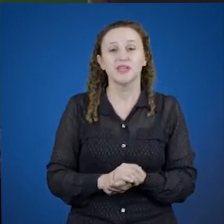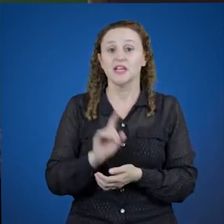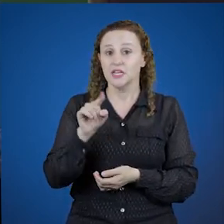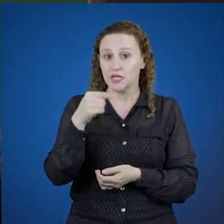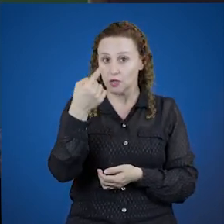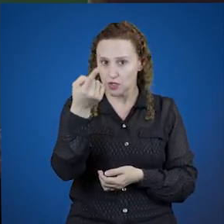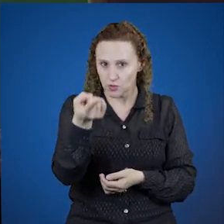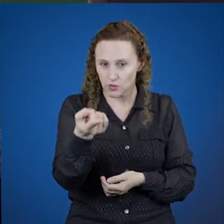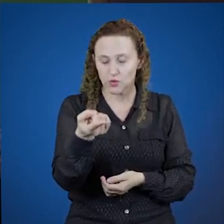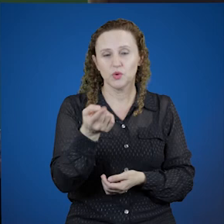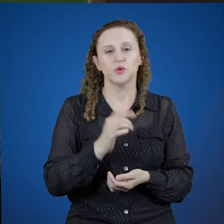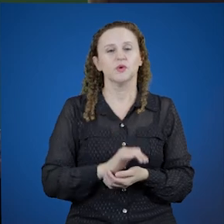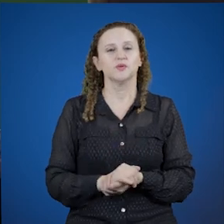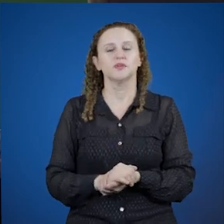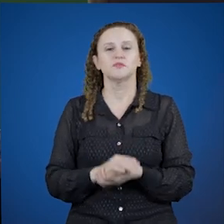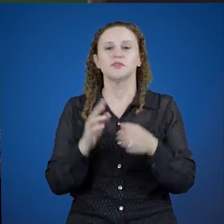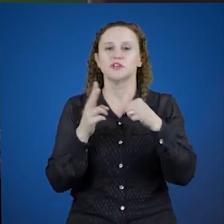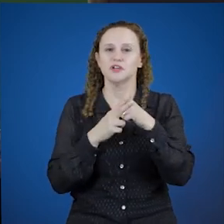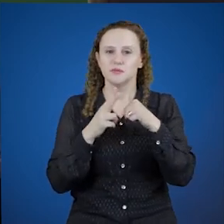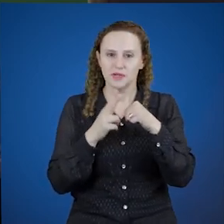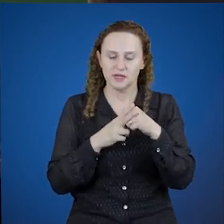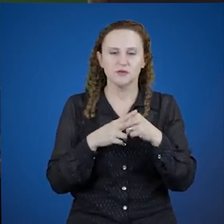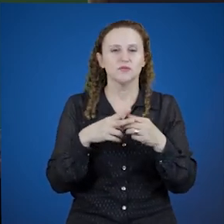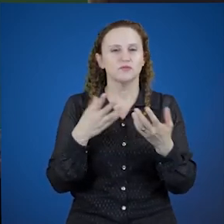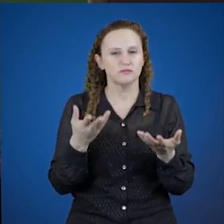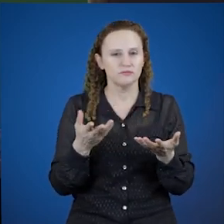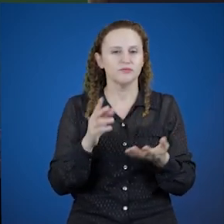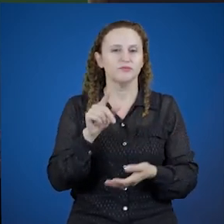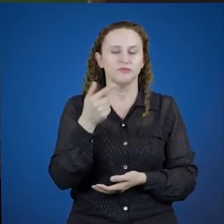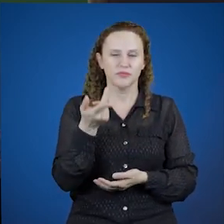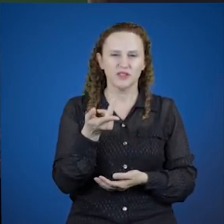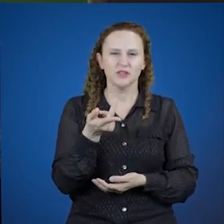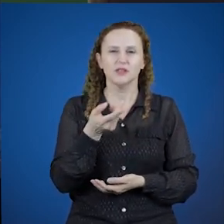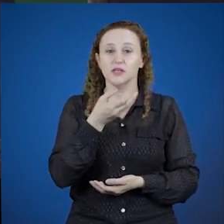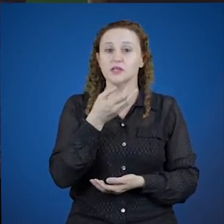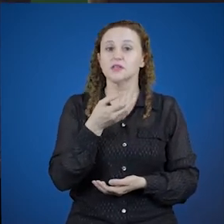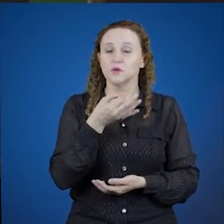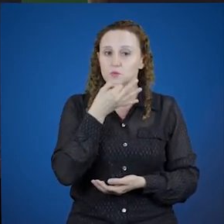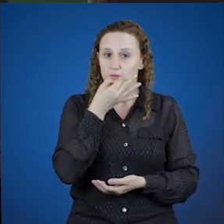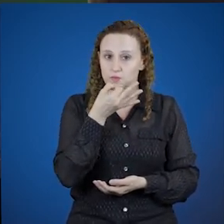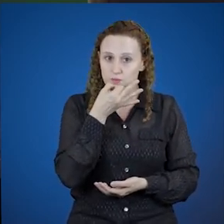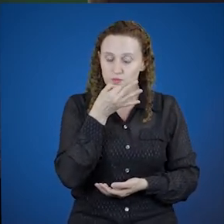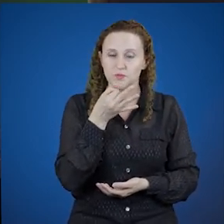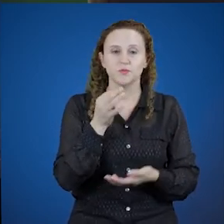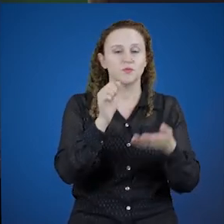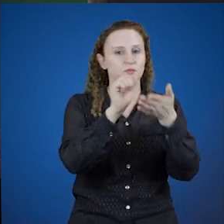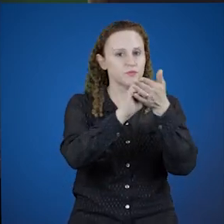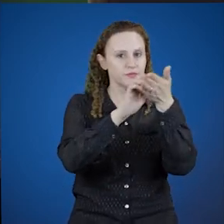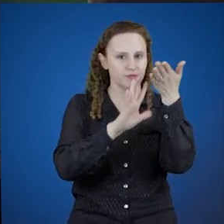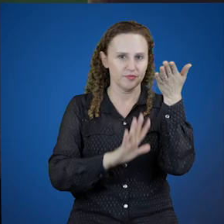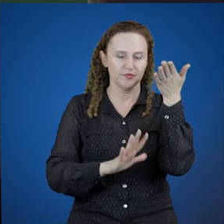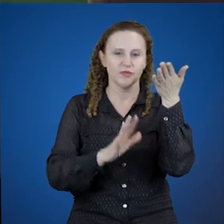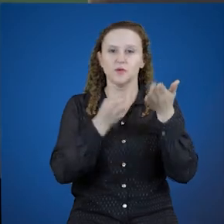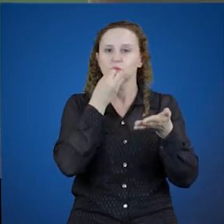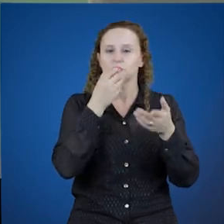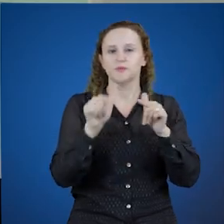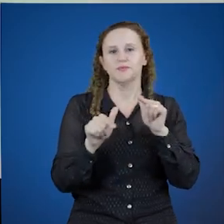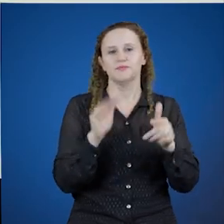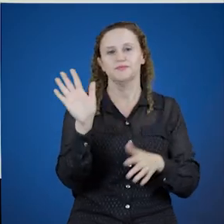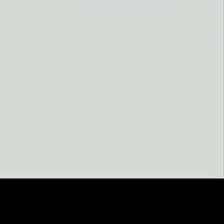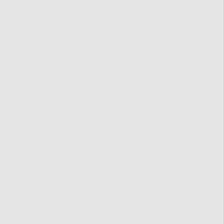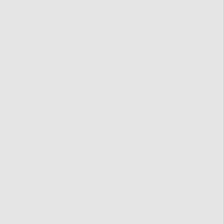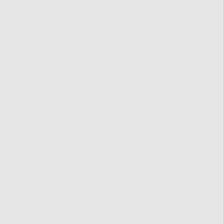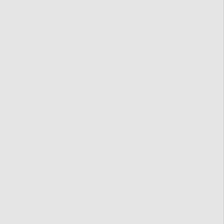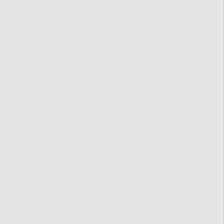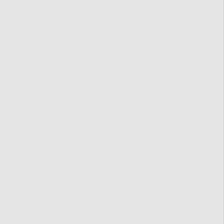etapa trabalharemos Então já com o verbo ser predicativo do sujeito sugiro então que façam os exercícios e um